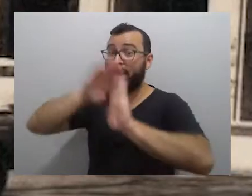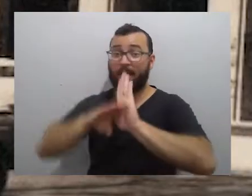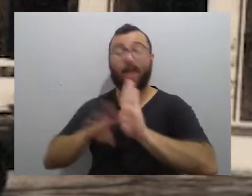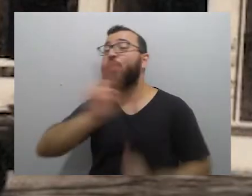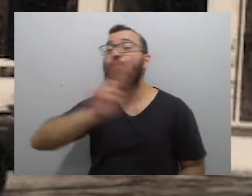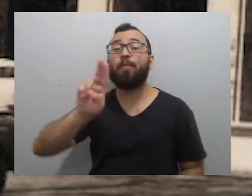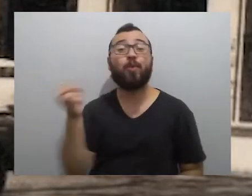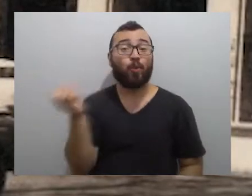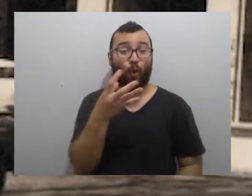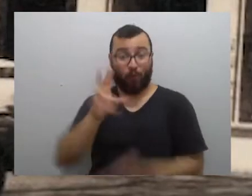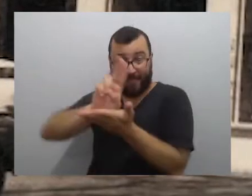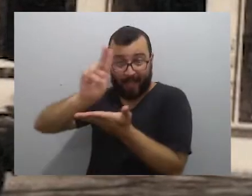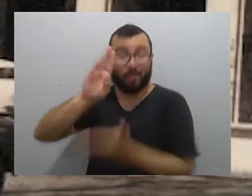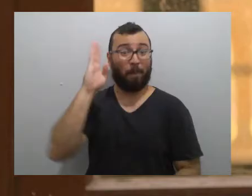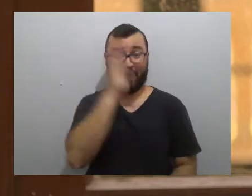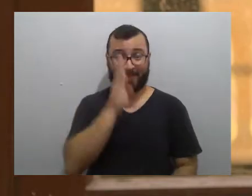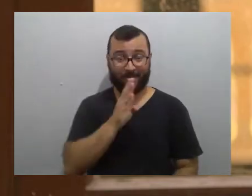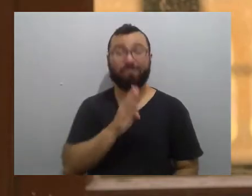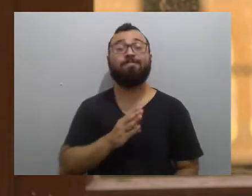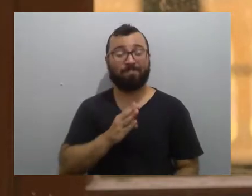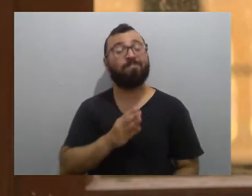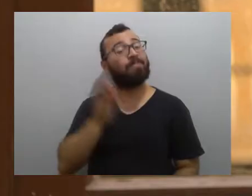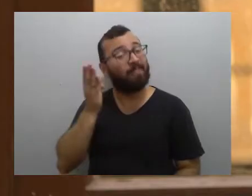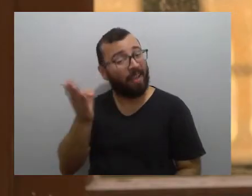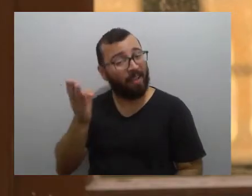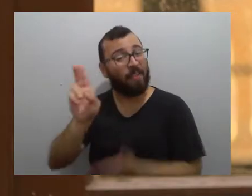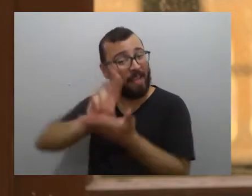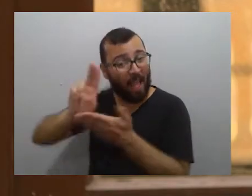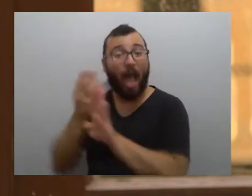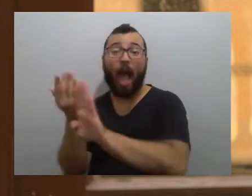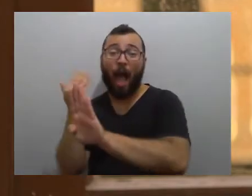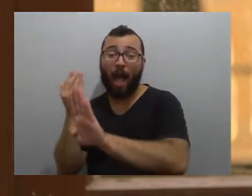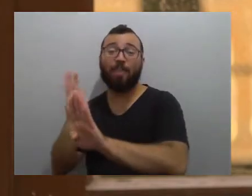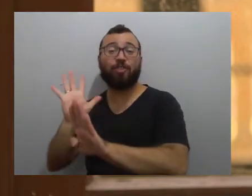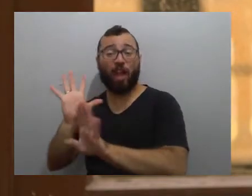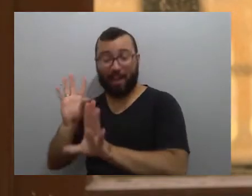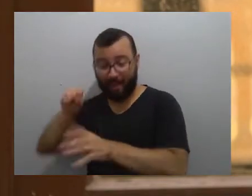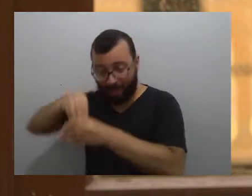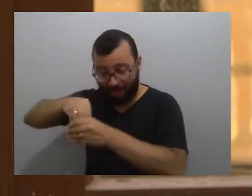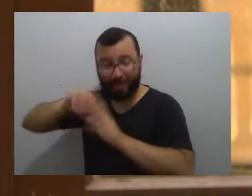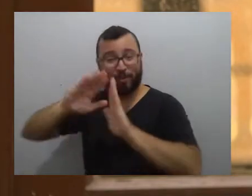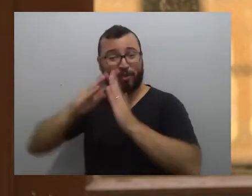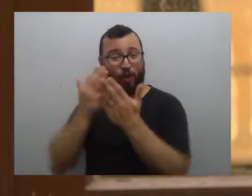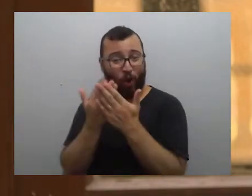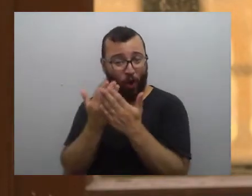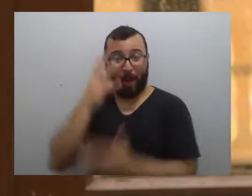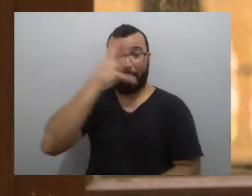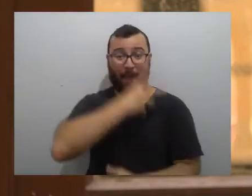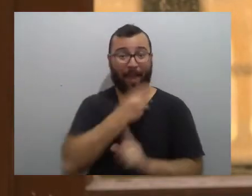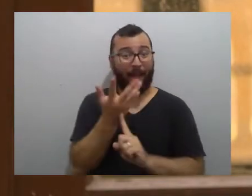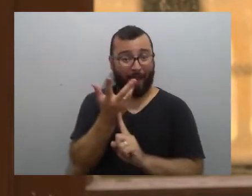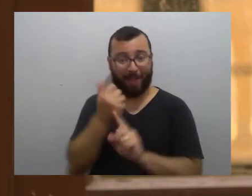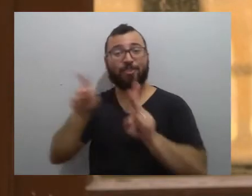de Filosofia. Já existia, quer dizer, desde o começo de 30, né? Esse desejo e